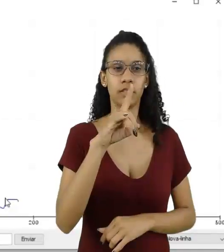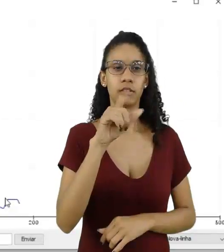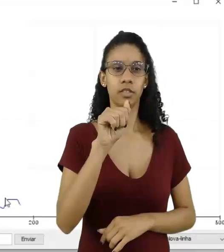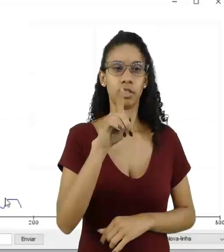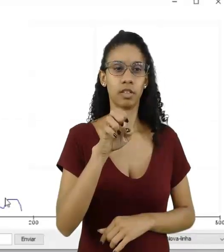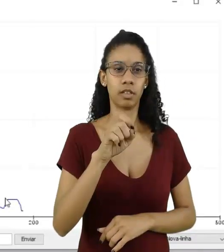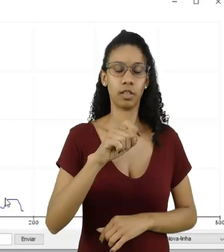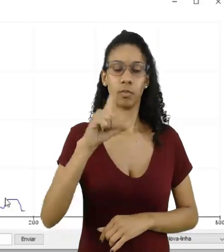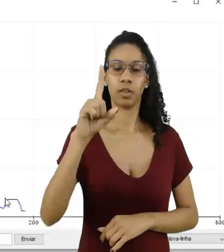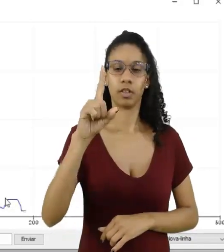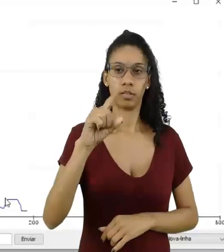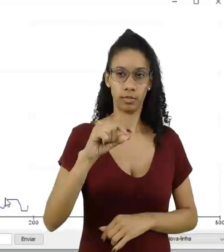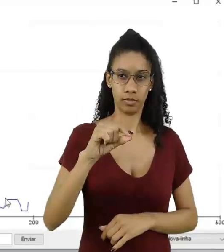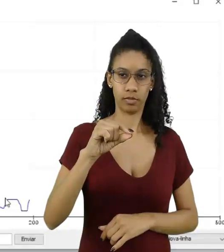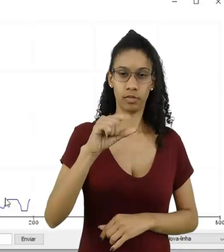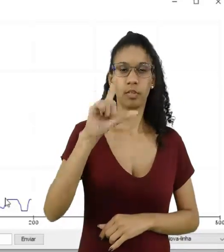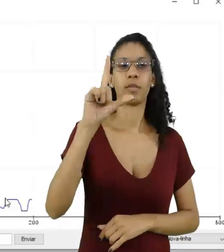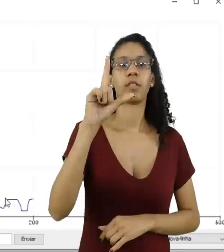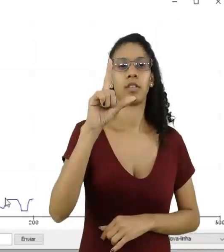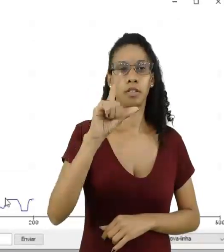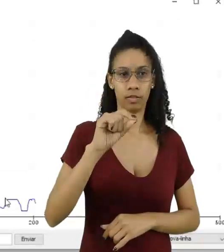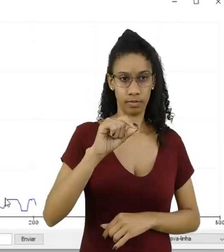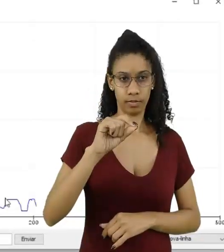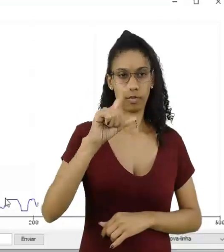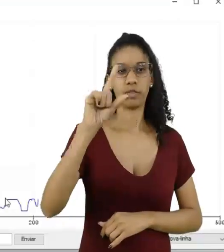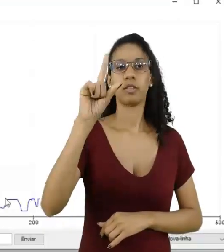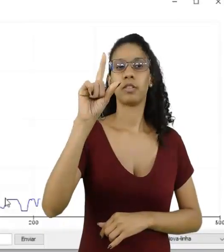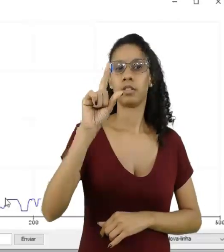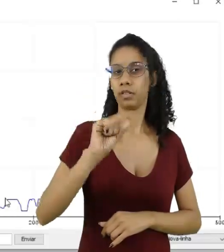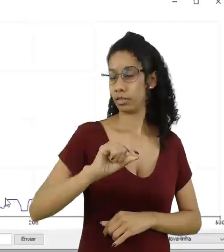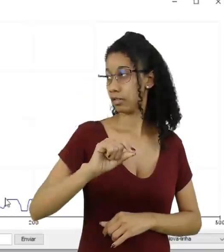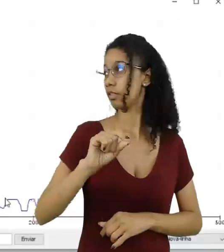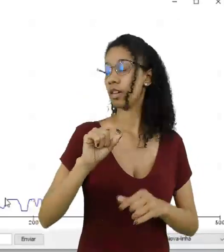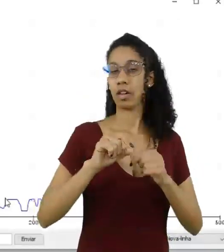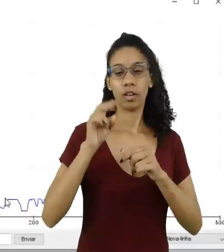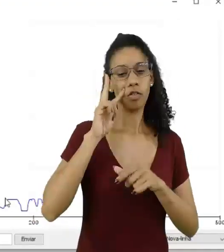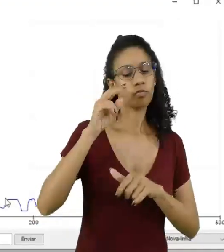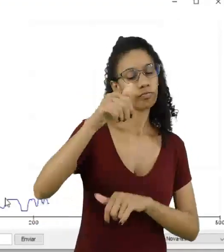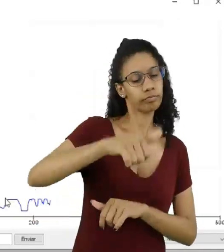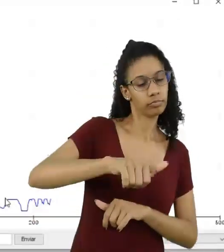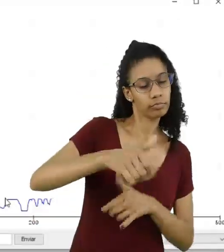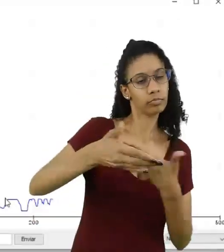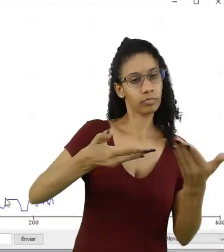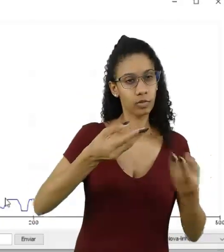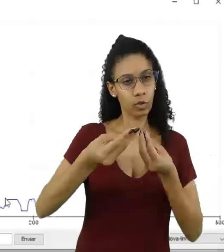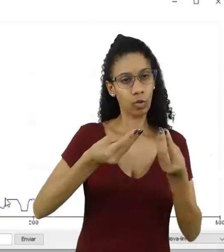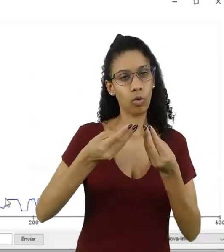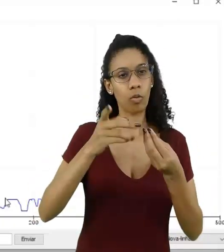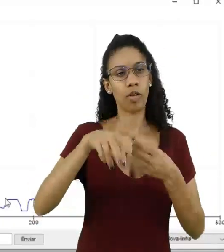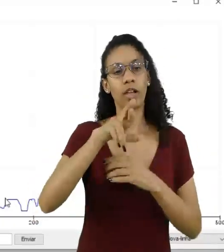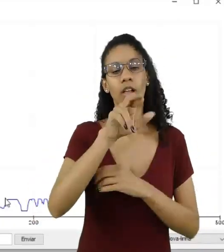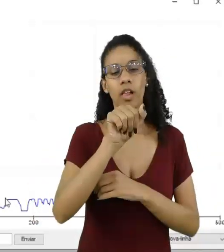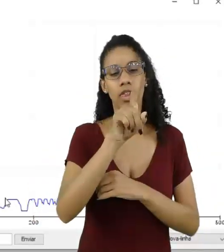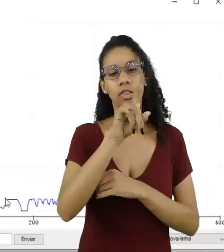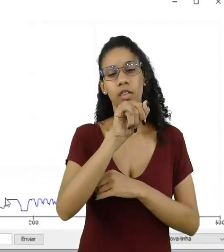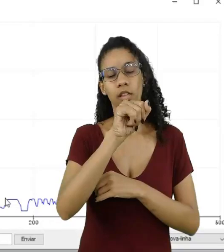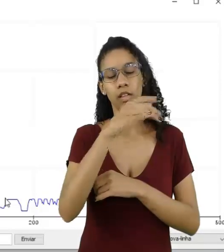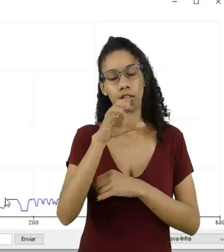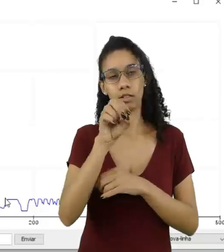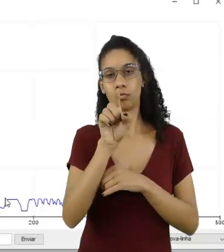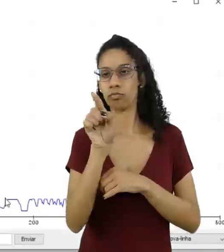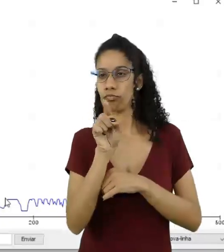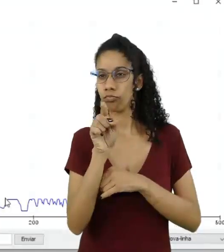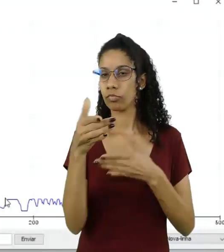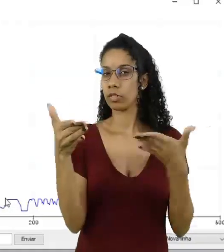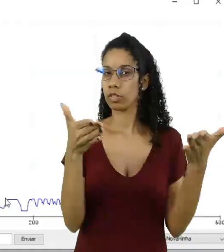vou diminuindo, vou aumentando, e assim eu posso monitorando esse nível de radiação aqui,